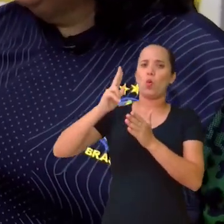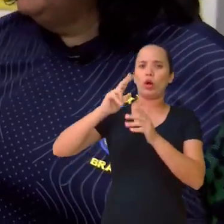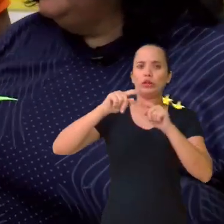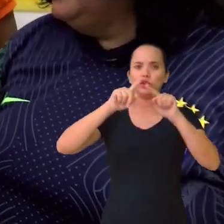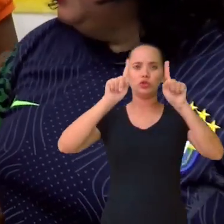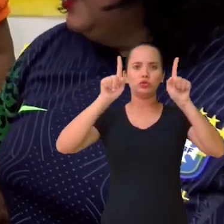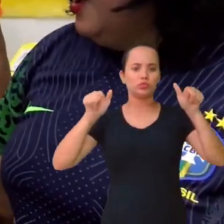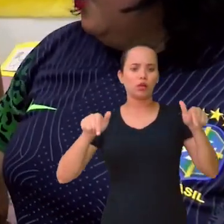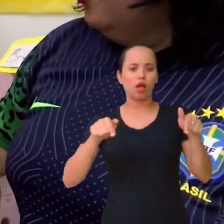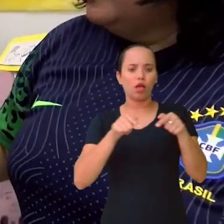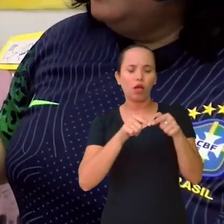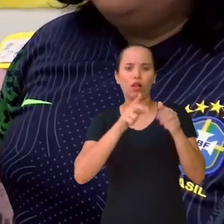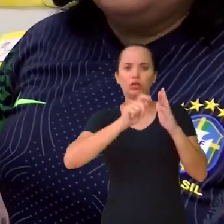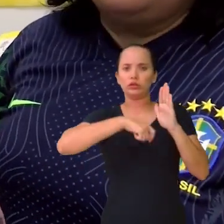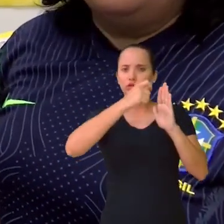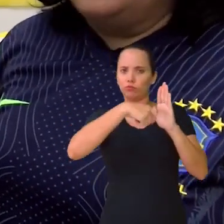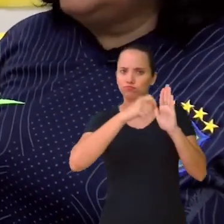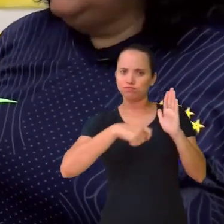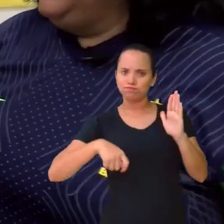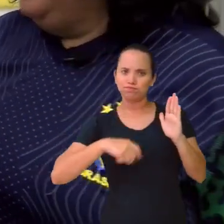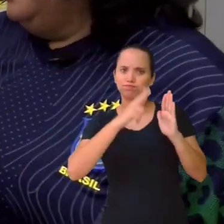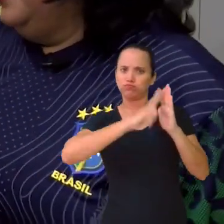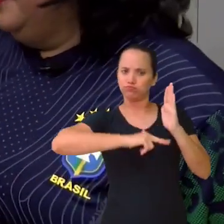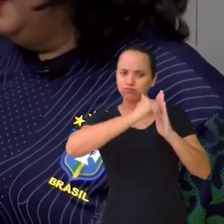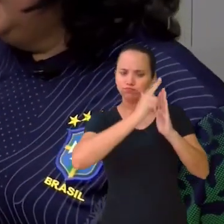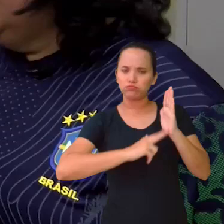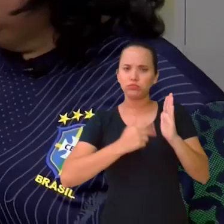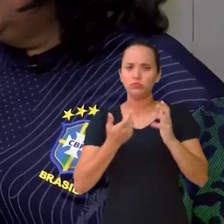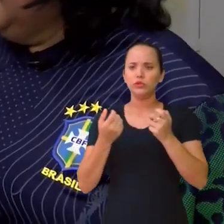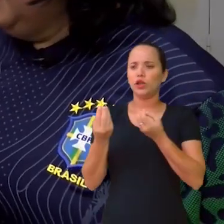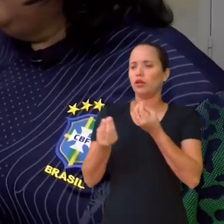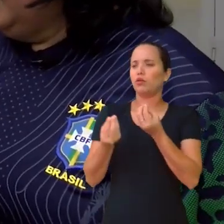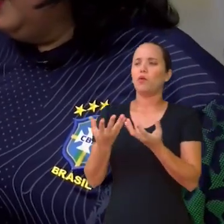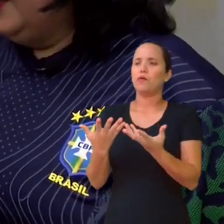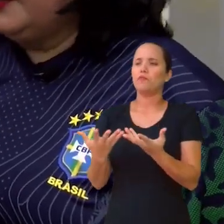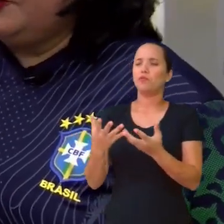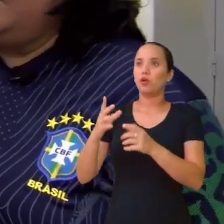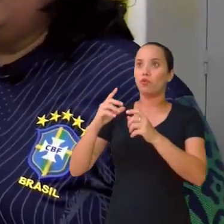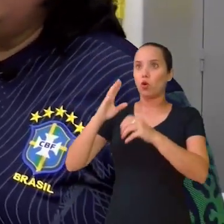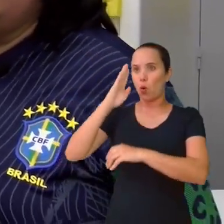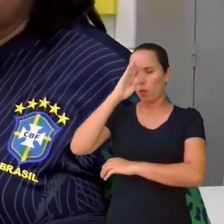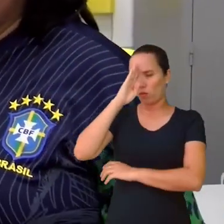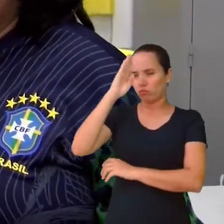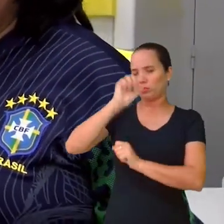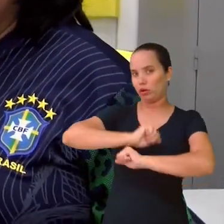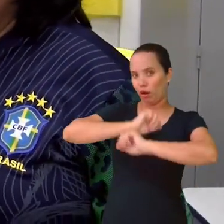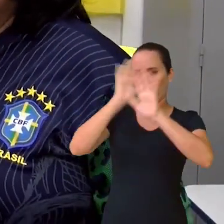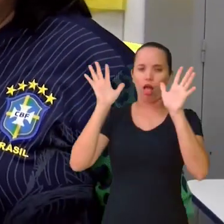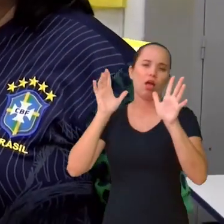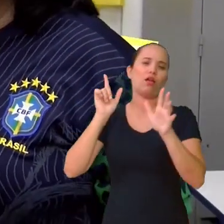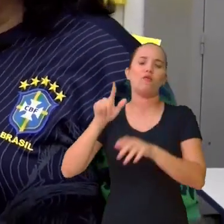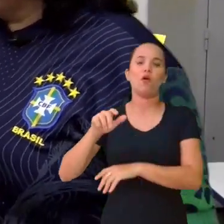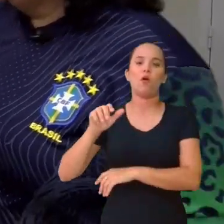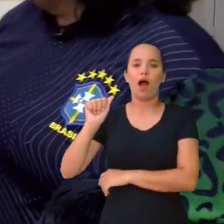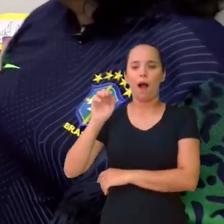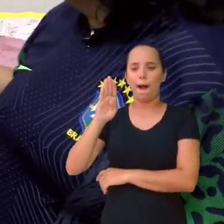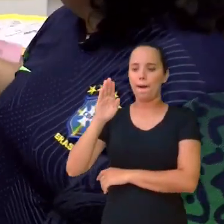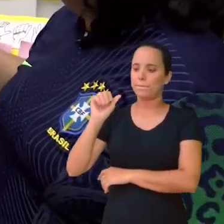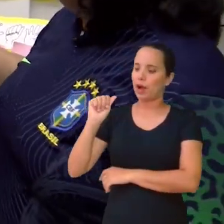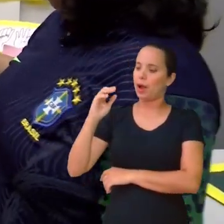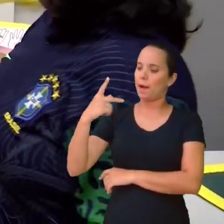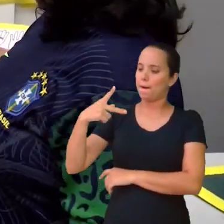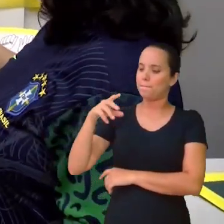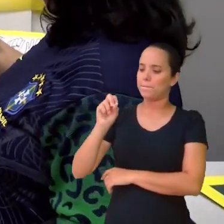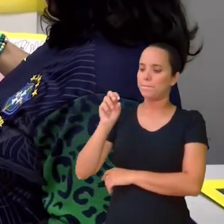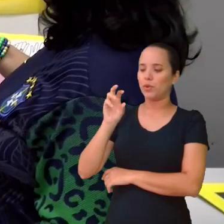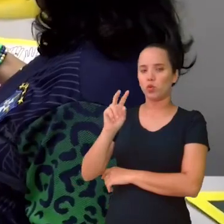certo? E o que ficou assim bem em evidência foi o Abaporu, de Tarsila